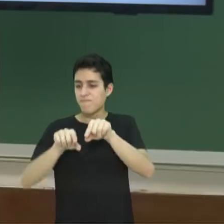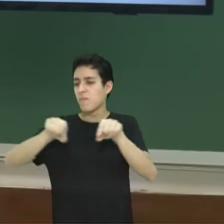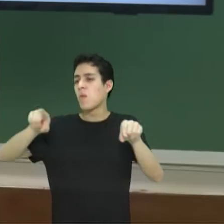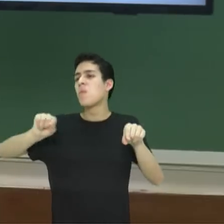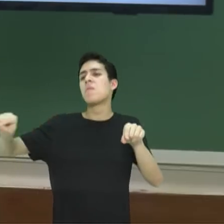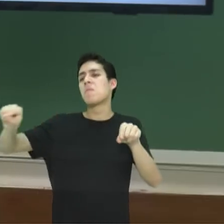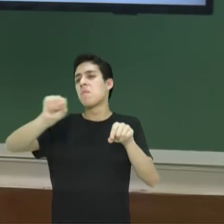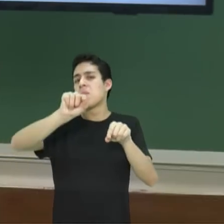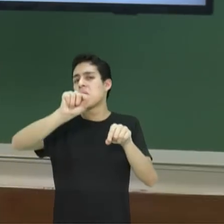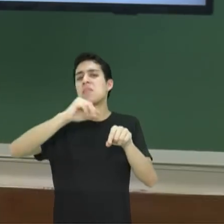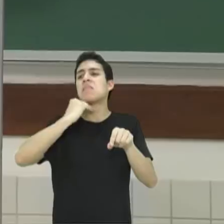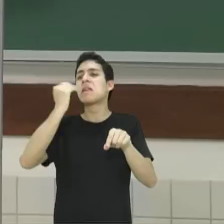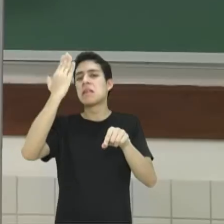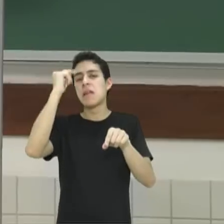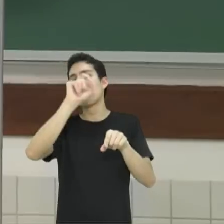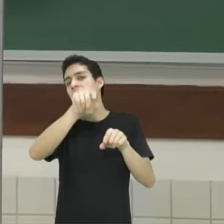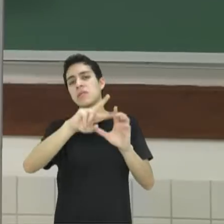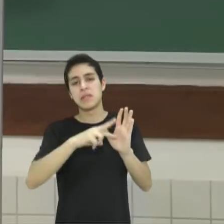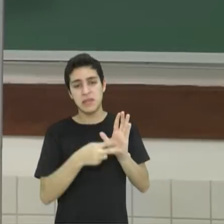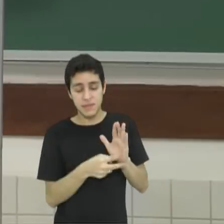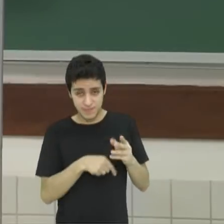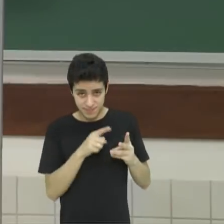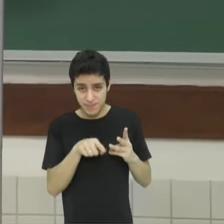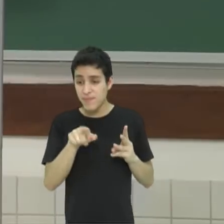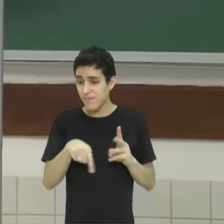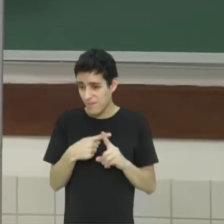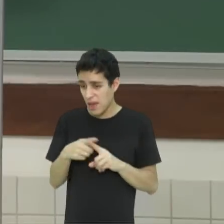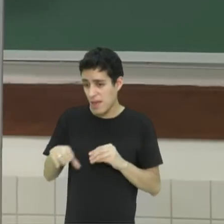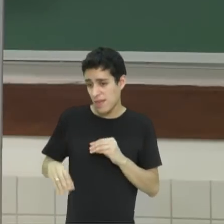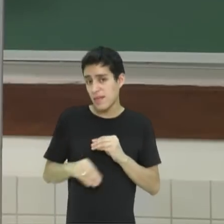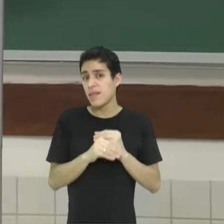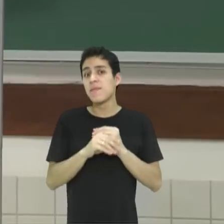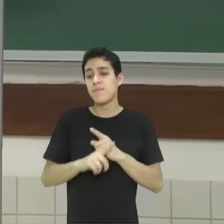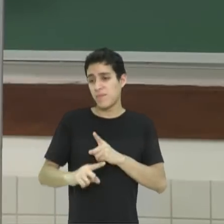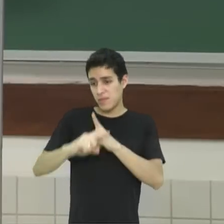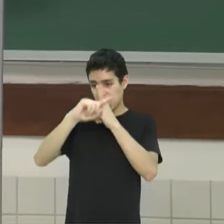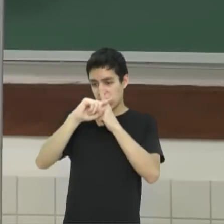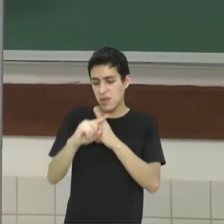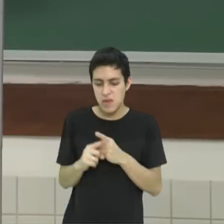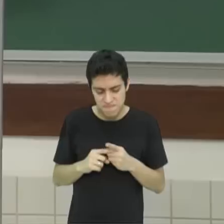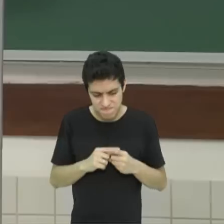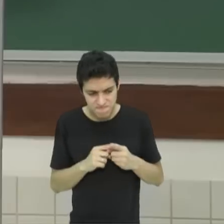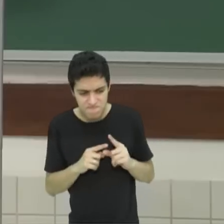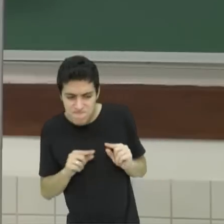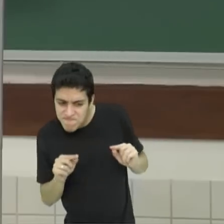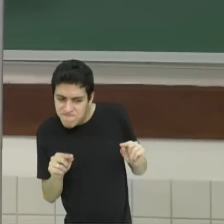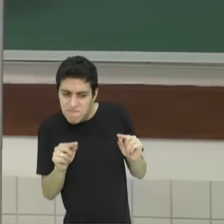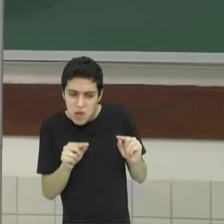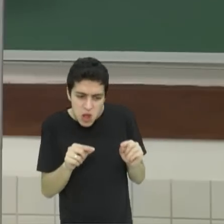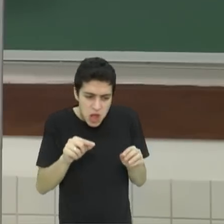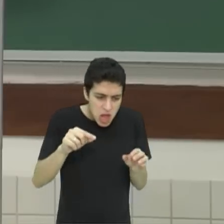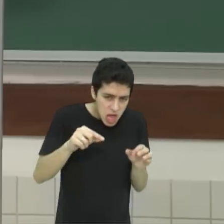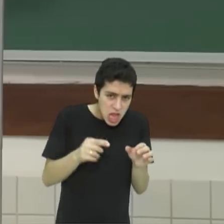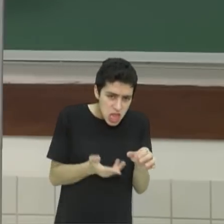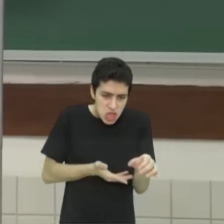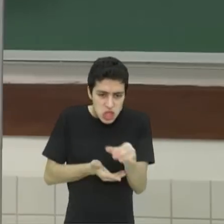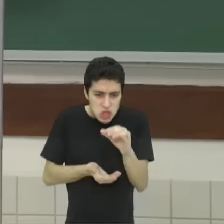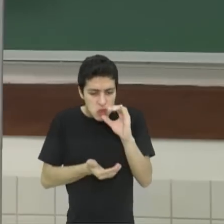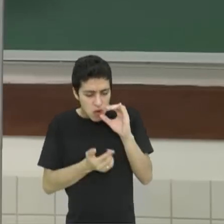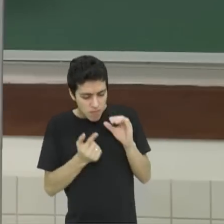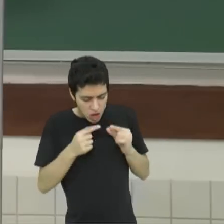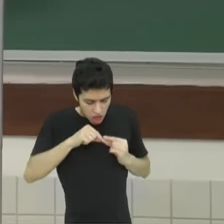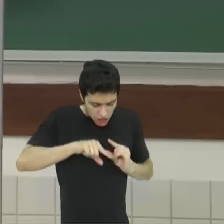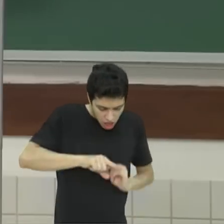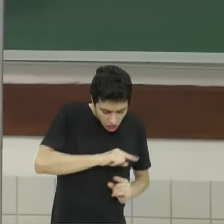é. Na terceira, mais uma ideia positiva. Aos bilhões ajudam na digestão. Então,